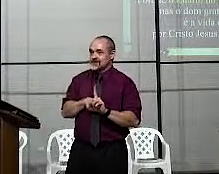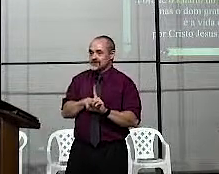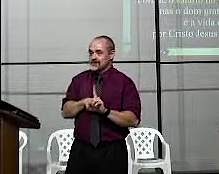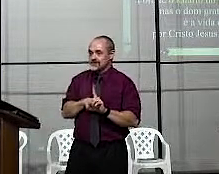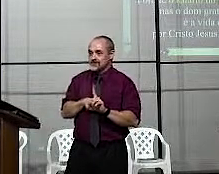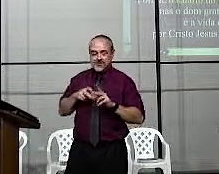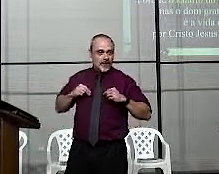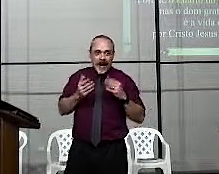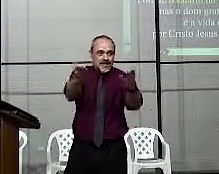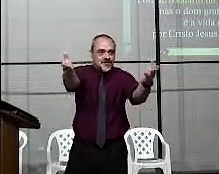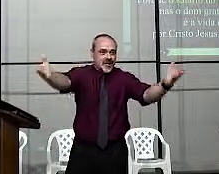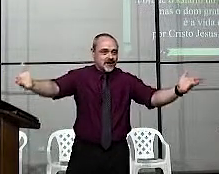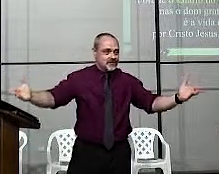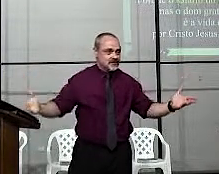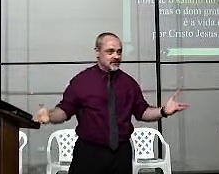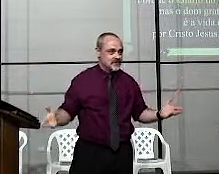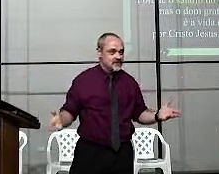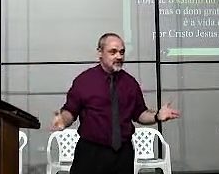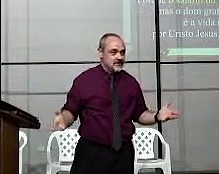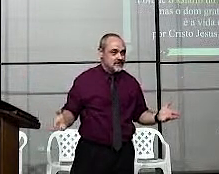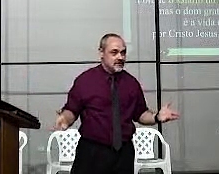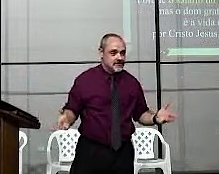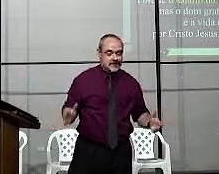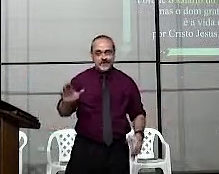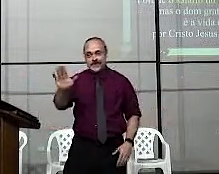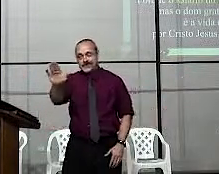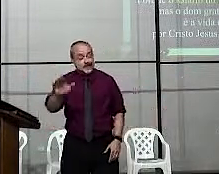meses. Você merece.